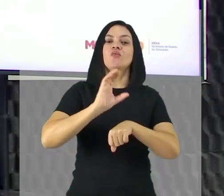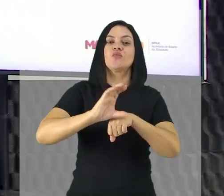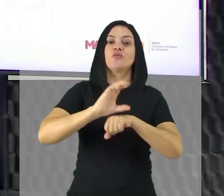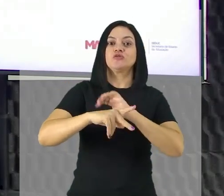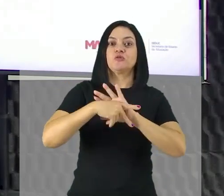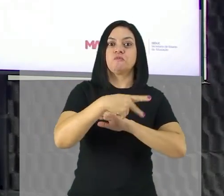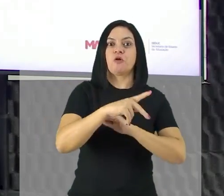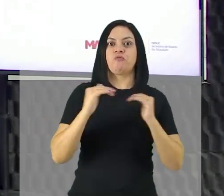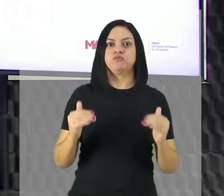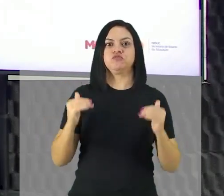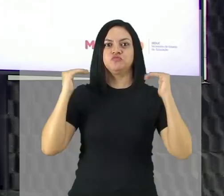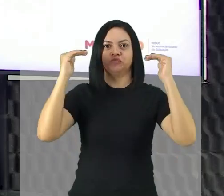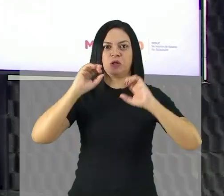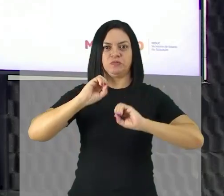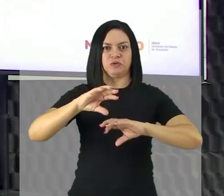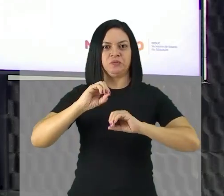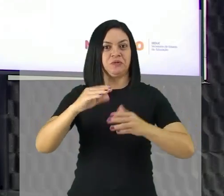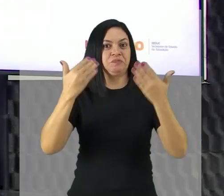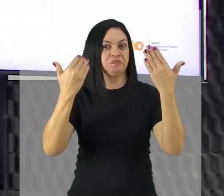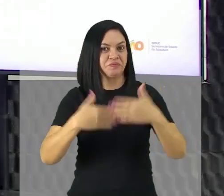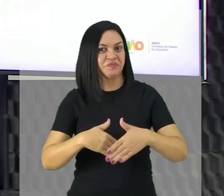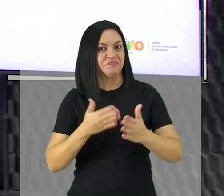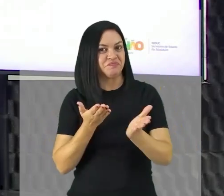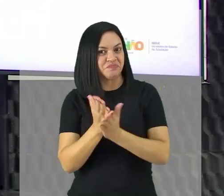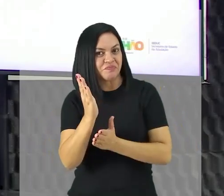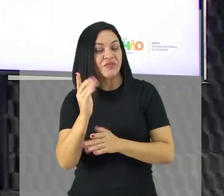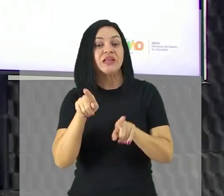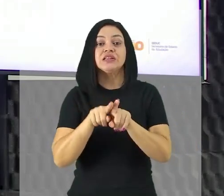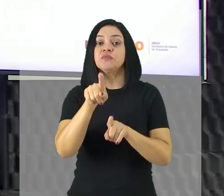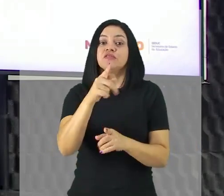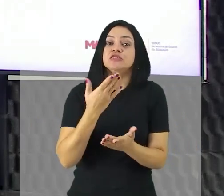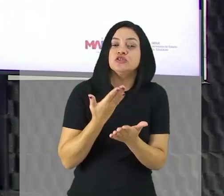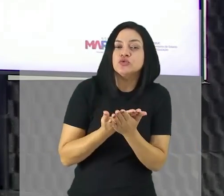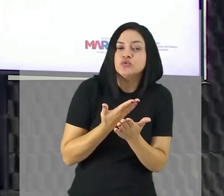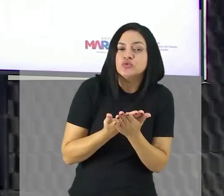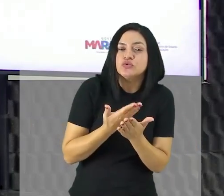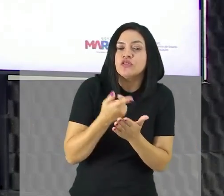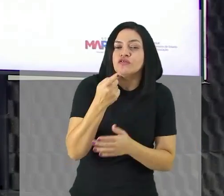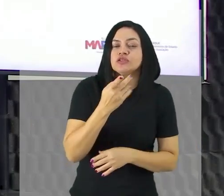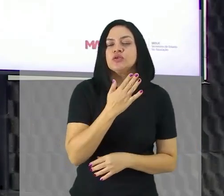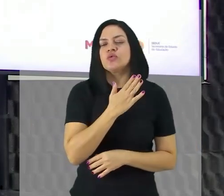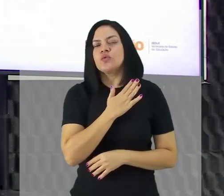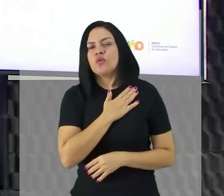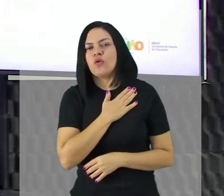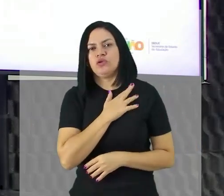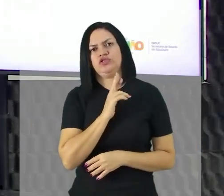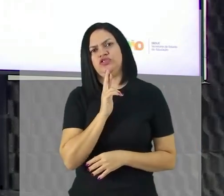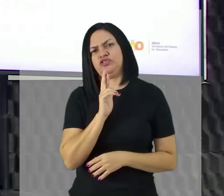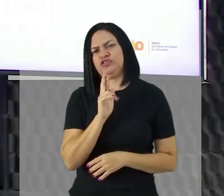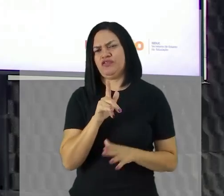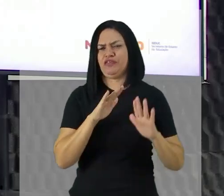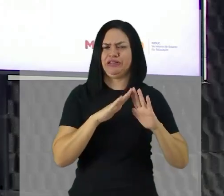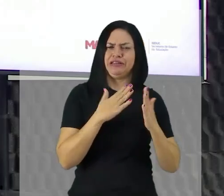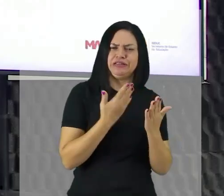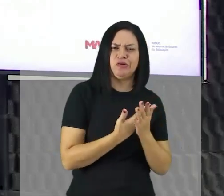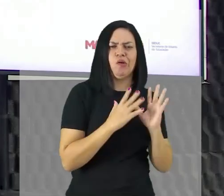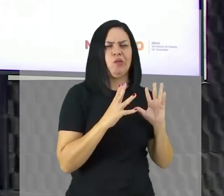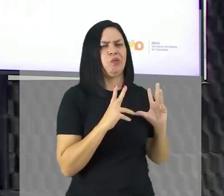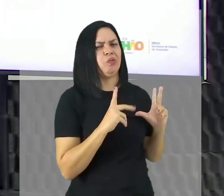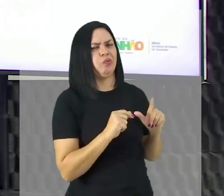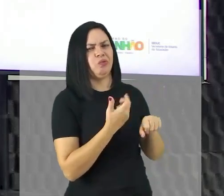superior, tá? Além de você estudar o que você gosta, diferentemente da escola, que a gente tem que estudar